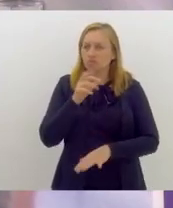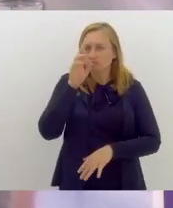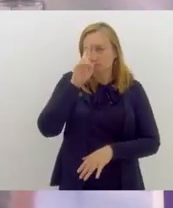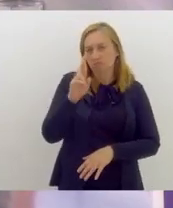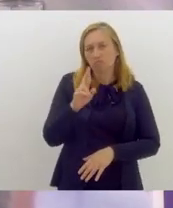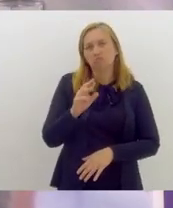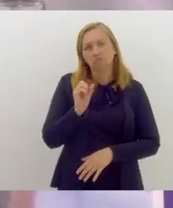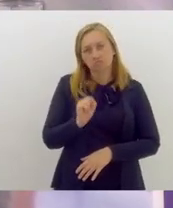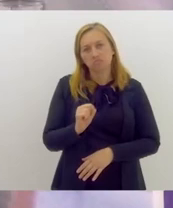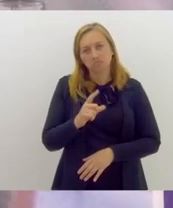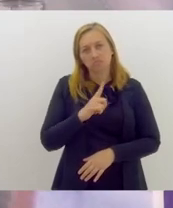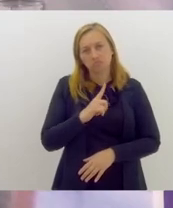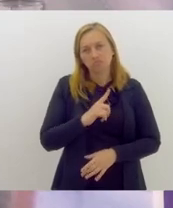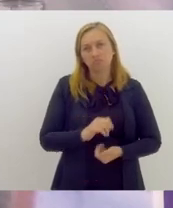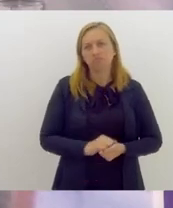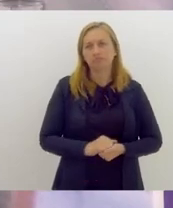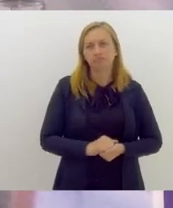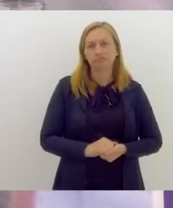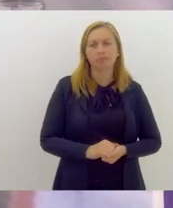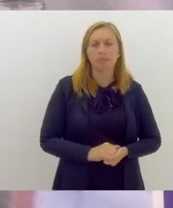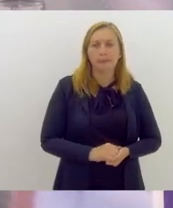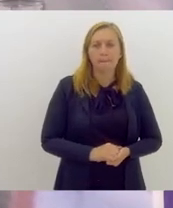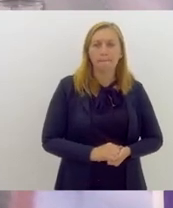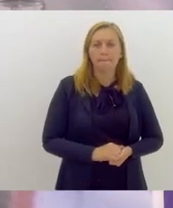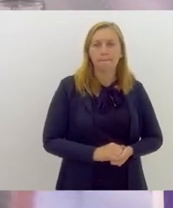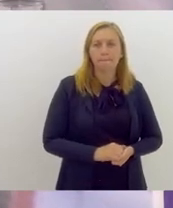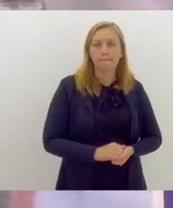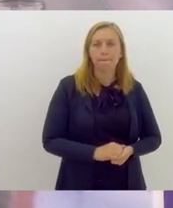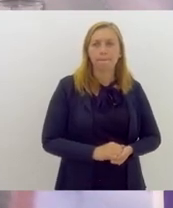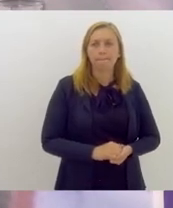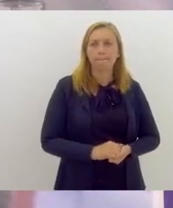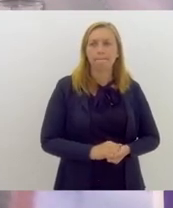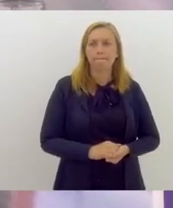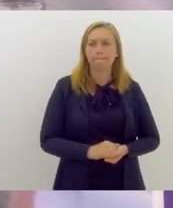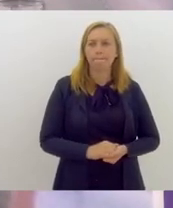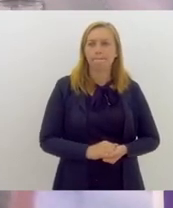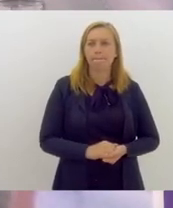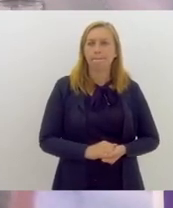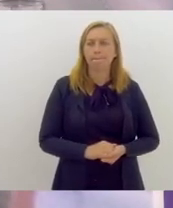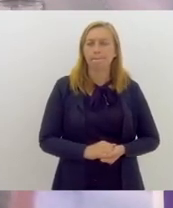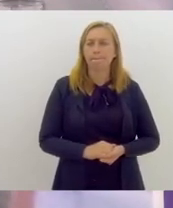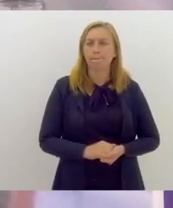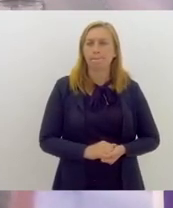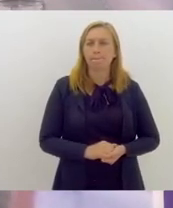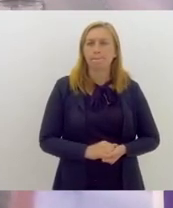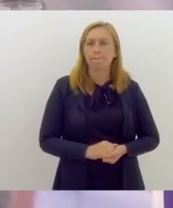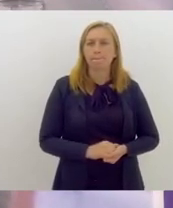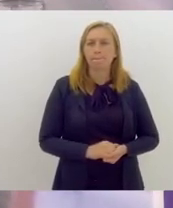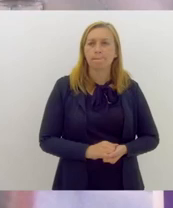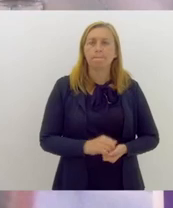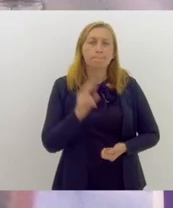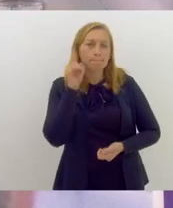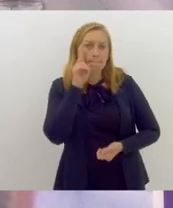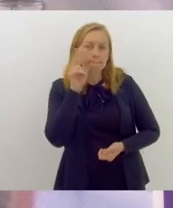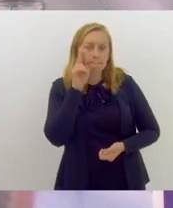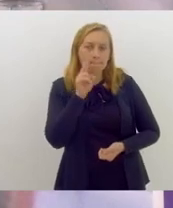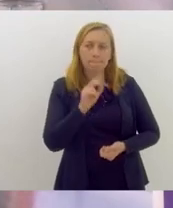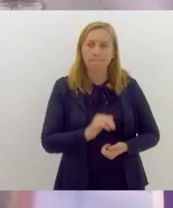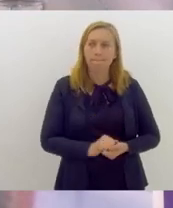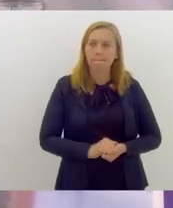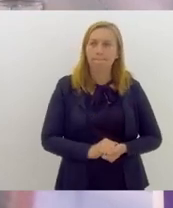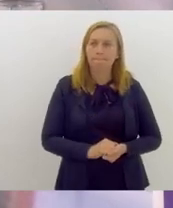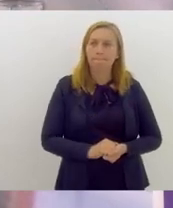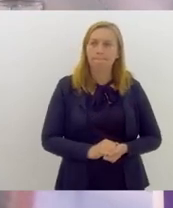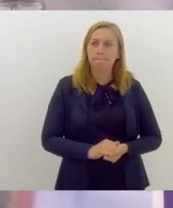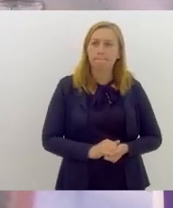e fazer isso apostar aos altos se a senhora entender né Lembrando que